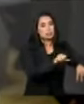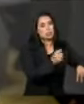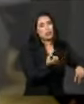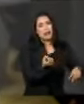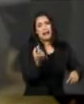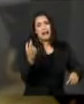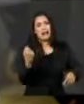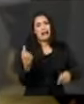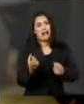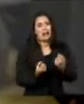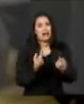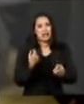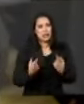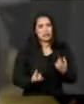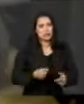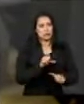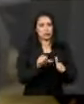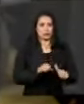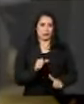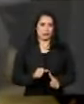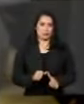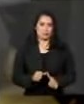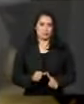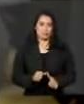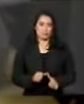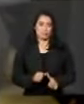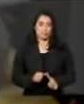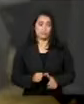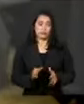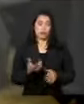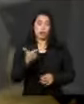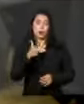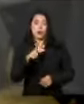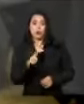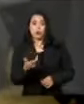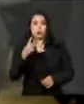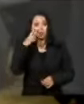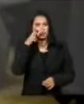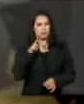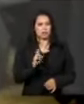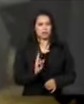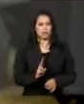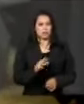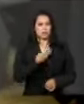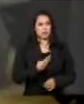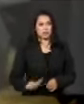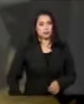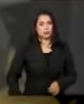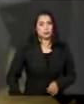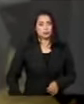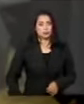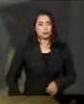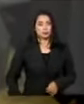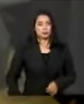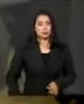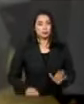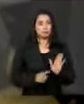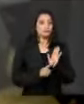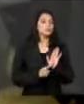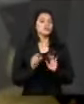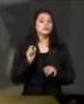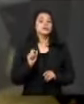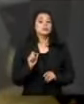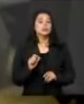exceções. Honrosíssimas exceções. Um outro argumento que tenho ouvido, senhores ministros, senhora ministra, diz respeito aqui, bem,